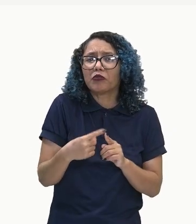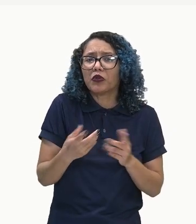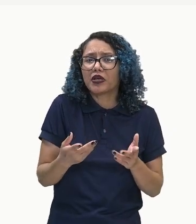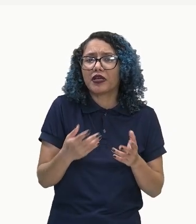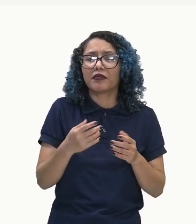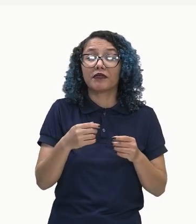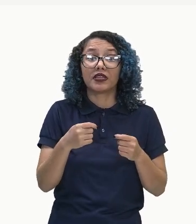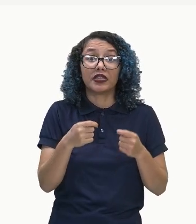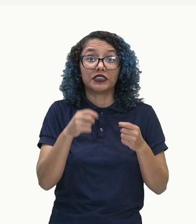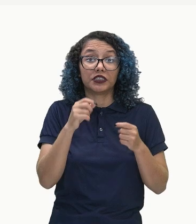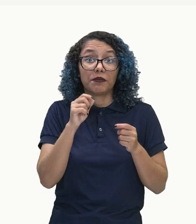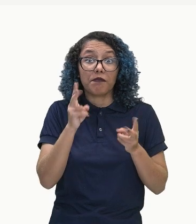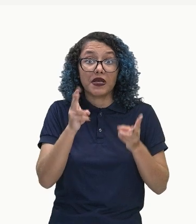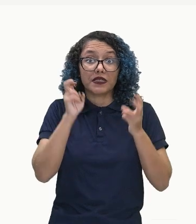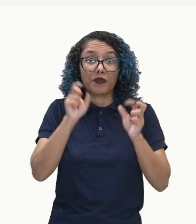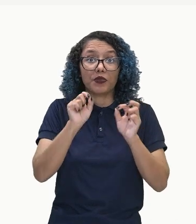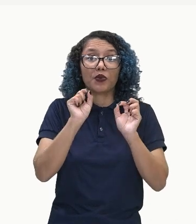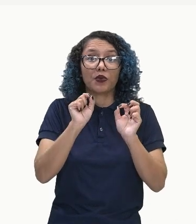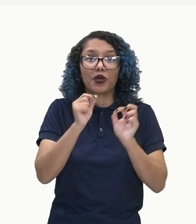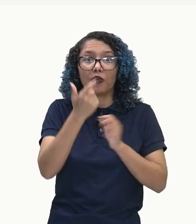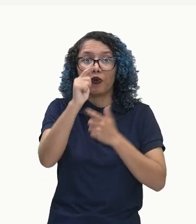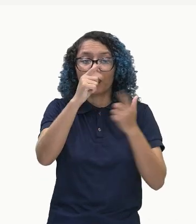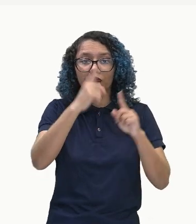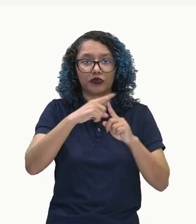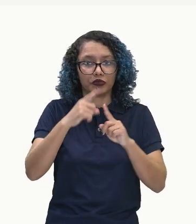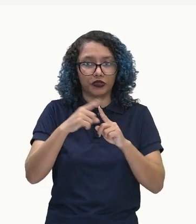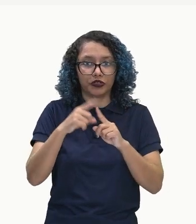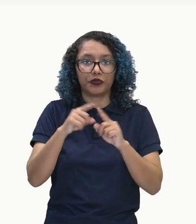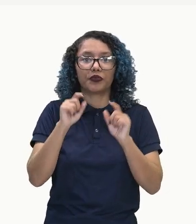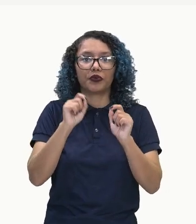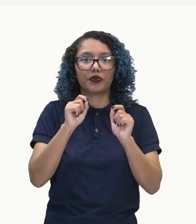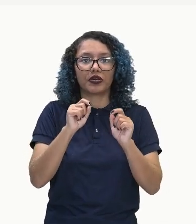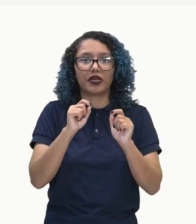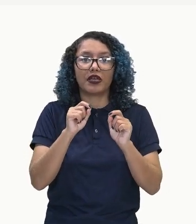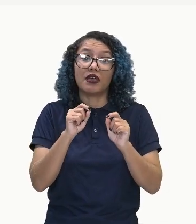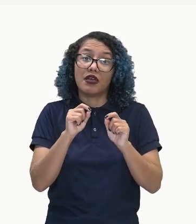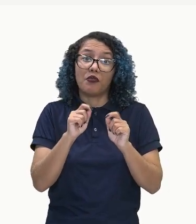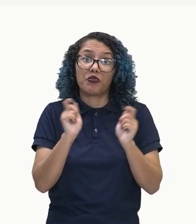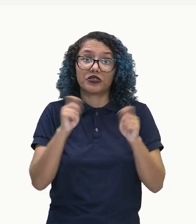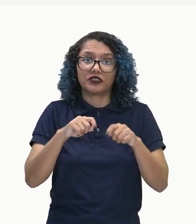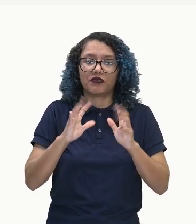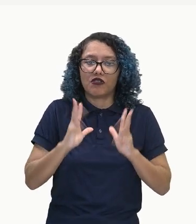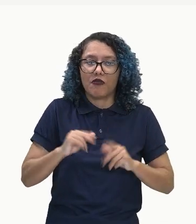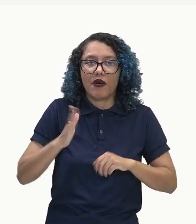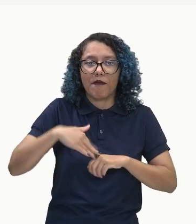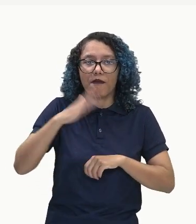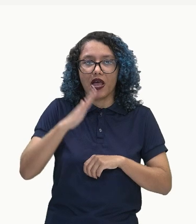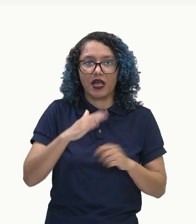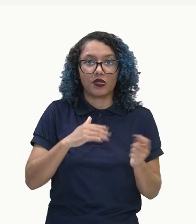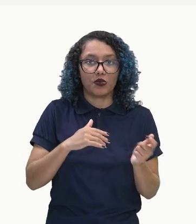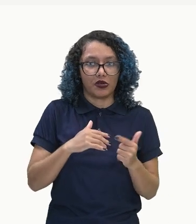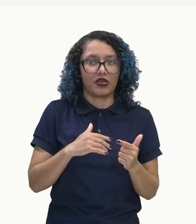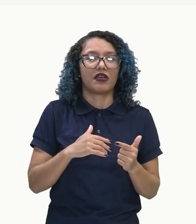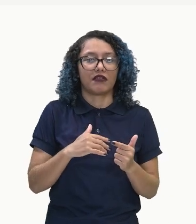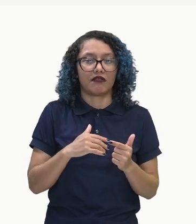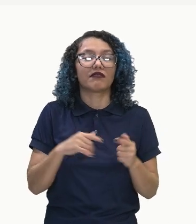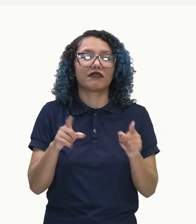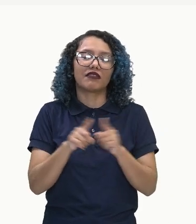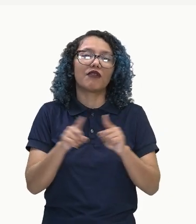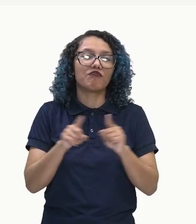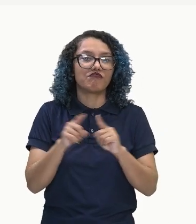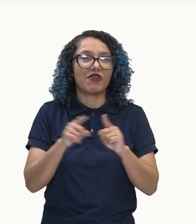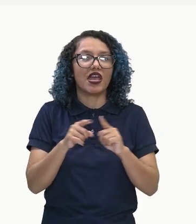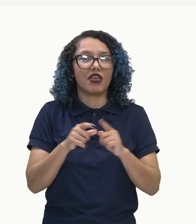que outras fontes que podem ser consideradas até mais limpas na geração de energia elétrica foram